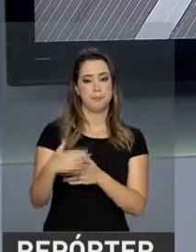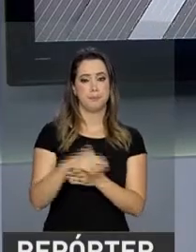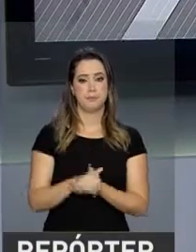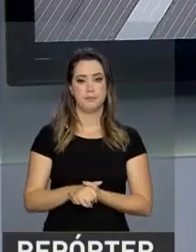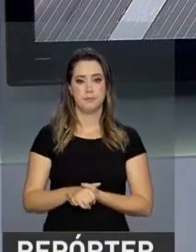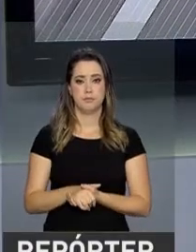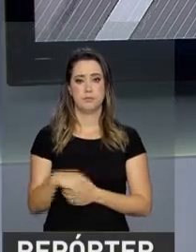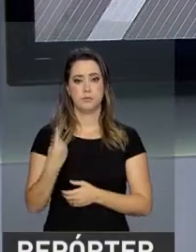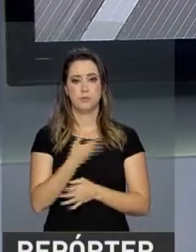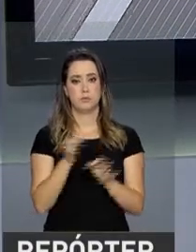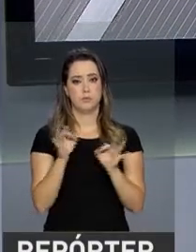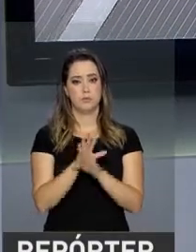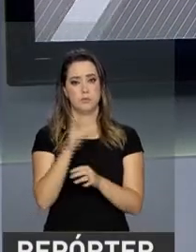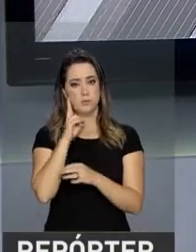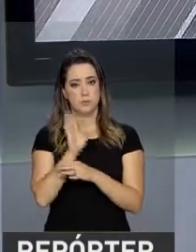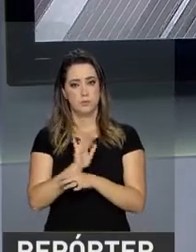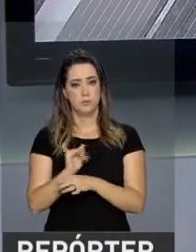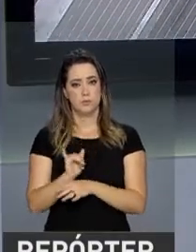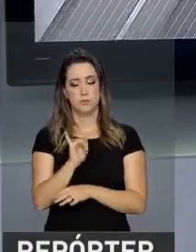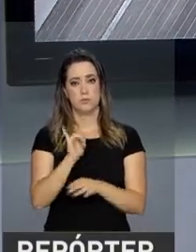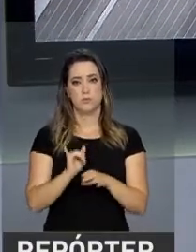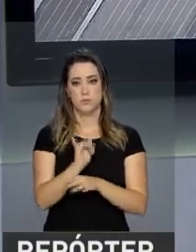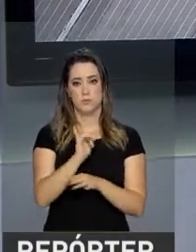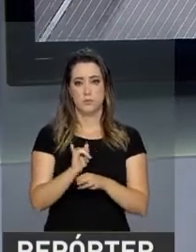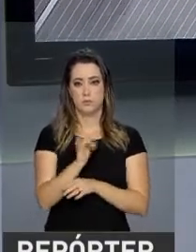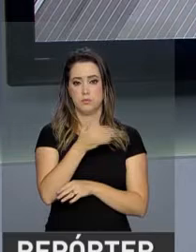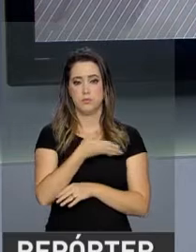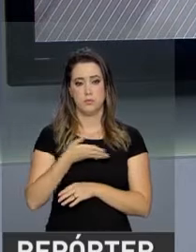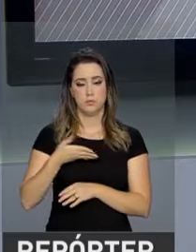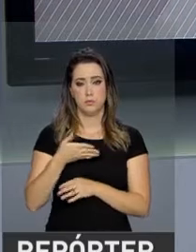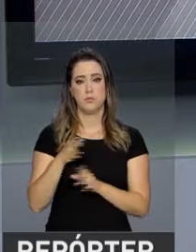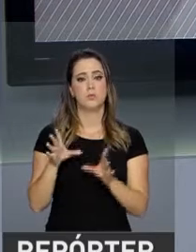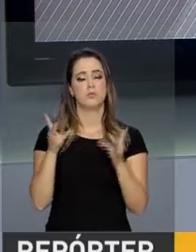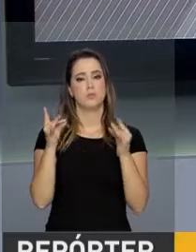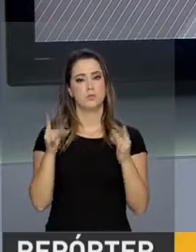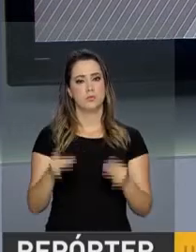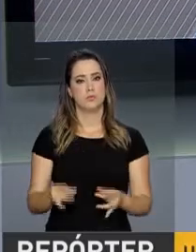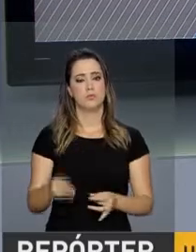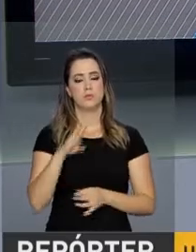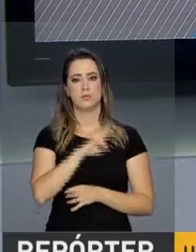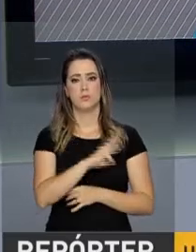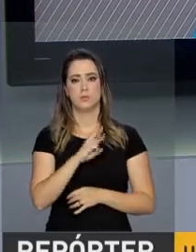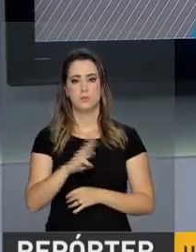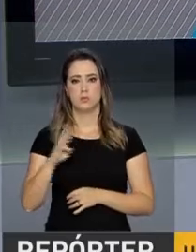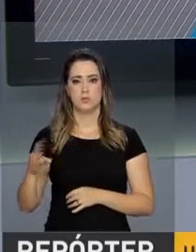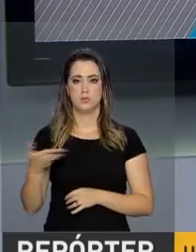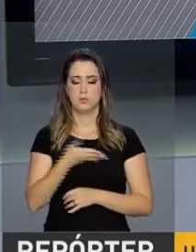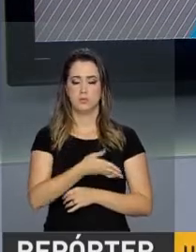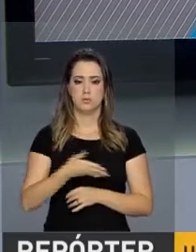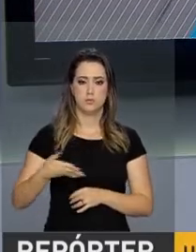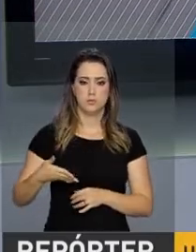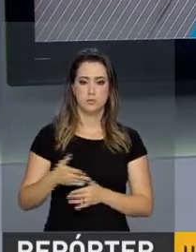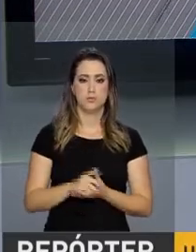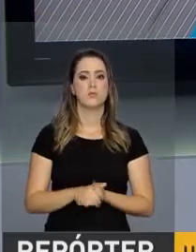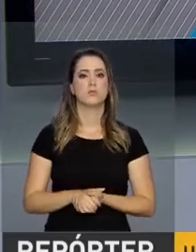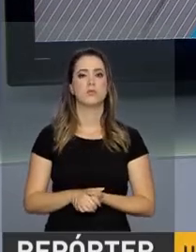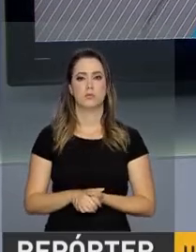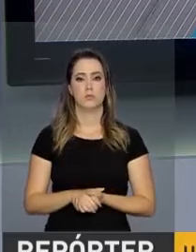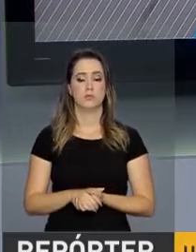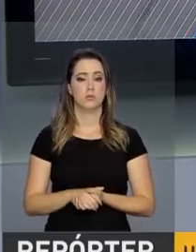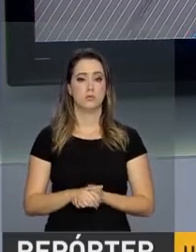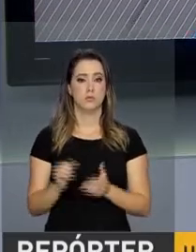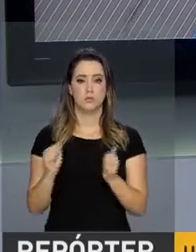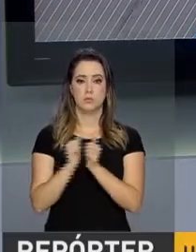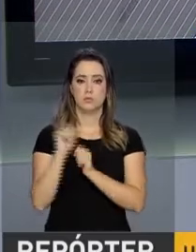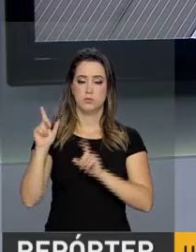nós ficamos por aqui você pode rever as reportagens no youtube toda nossa programação também está na página da nbr na